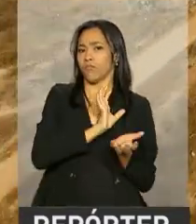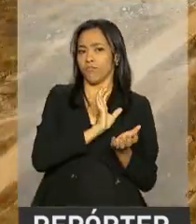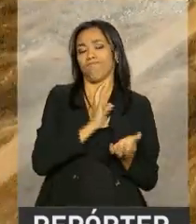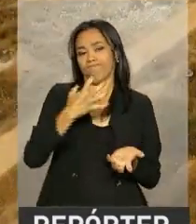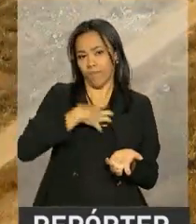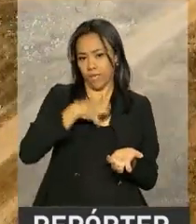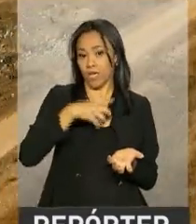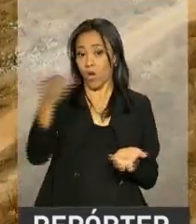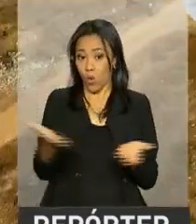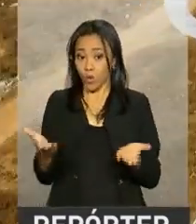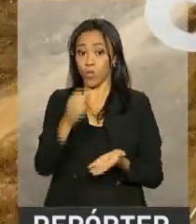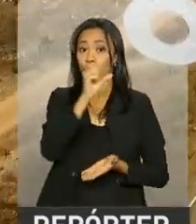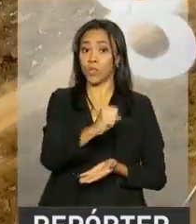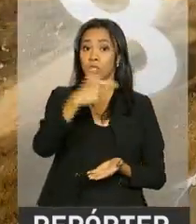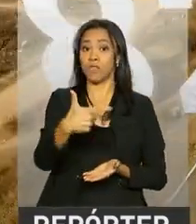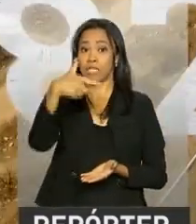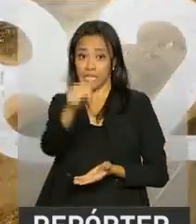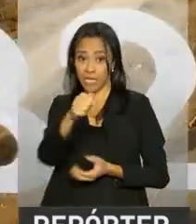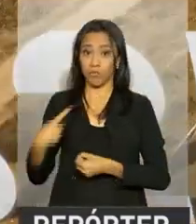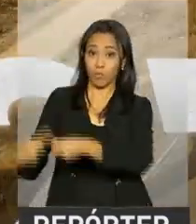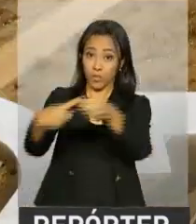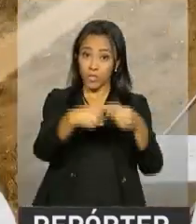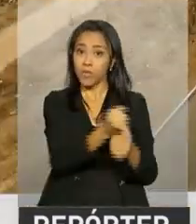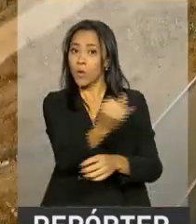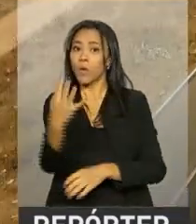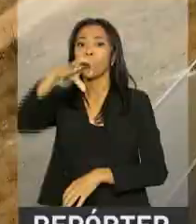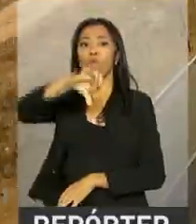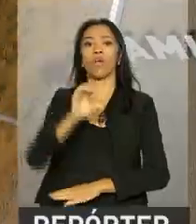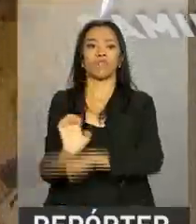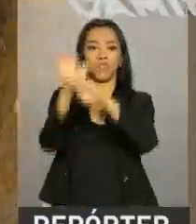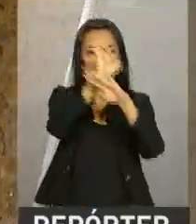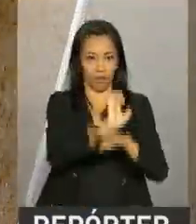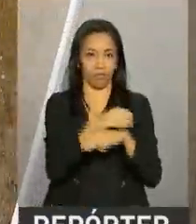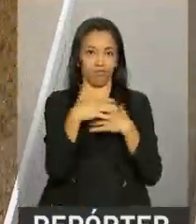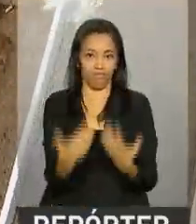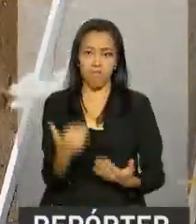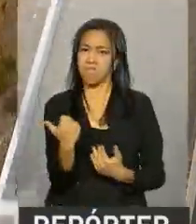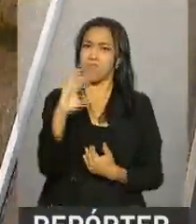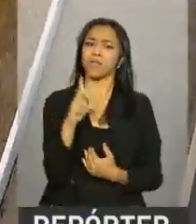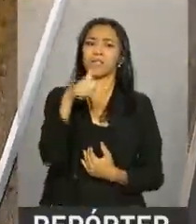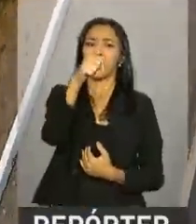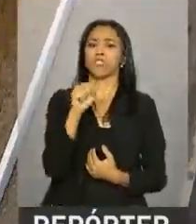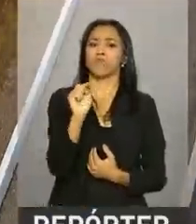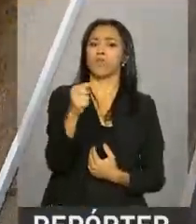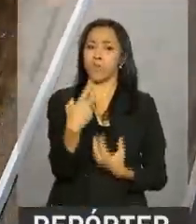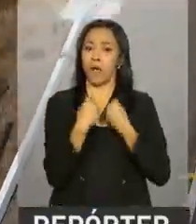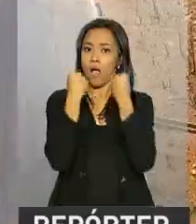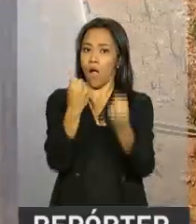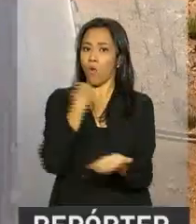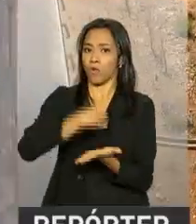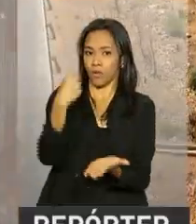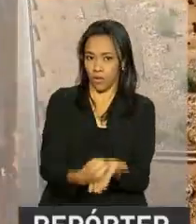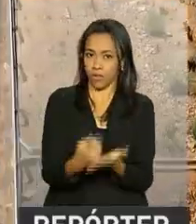hoje 827 municípios em 9 estados no semiárido. Mais de 7 mil caminhões-pipa